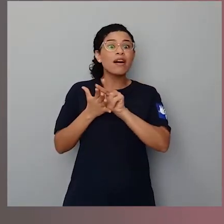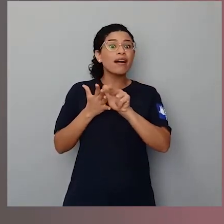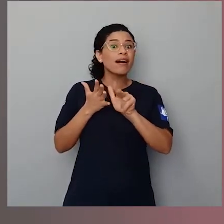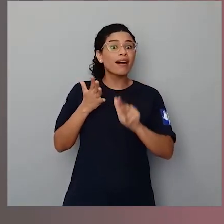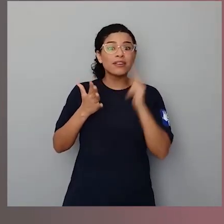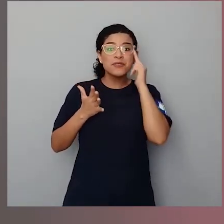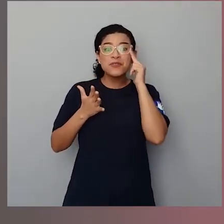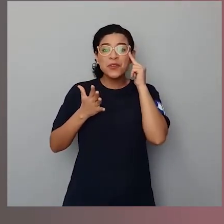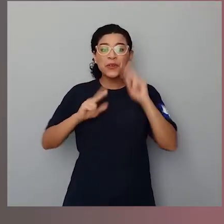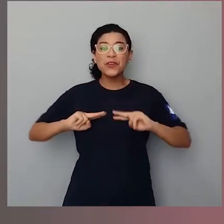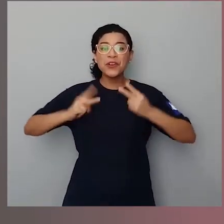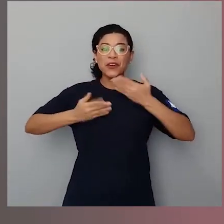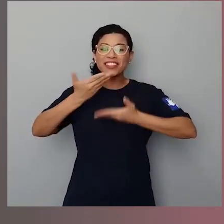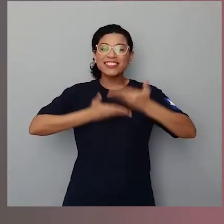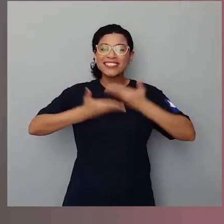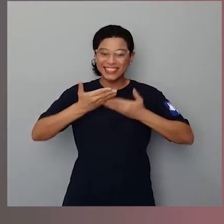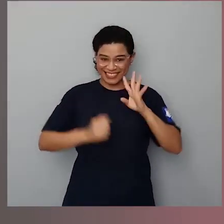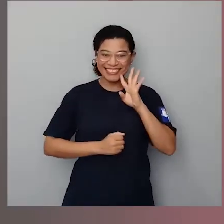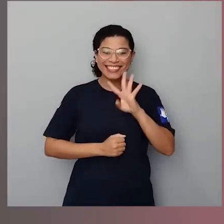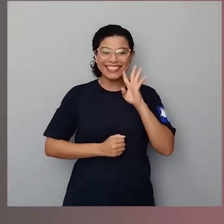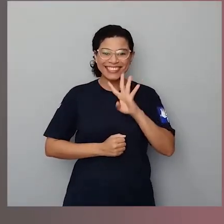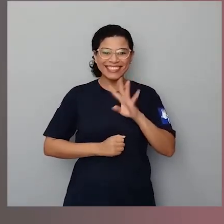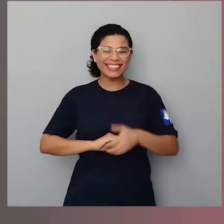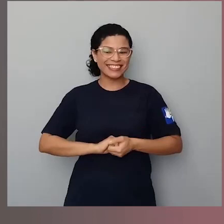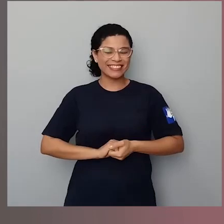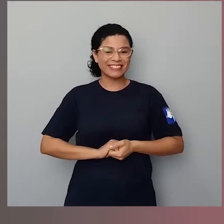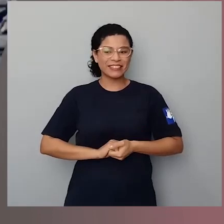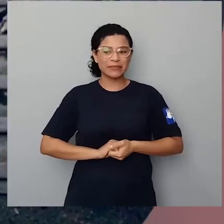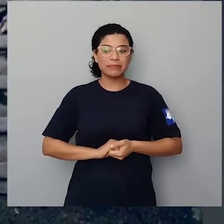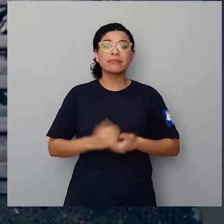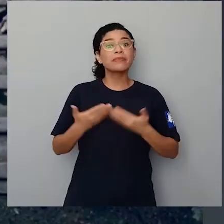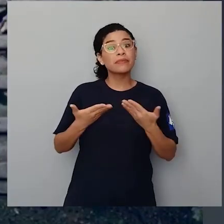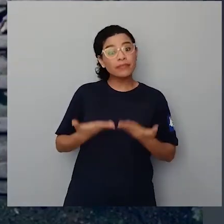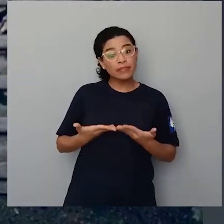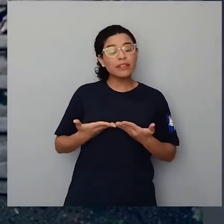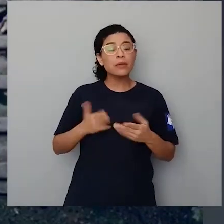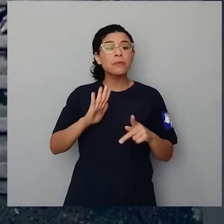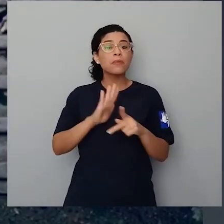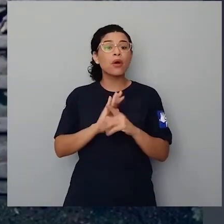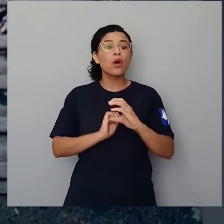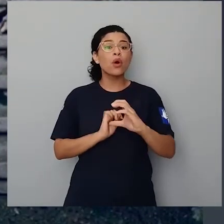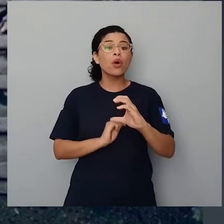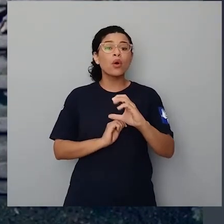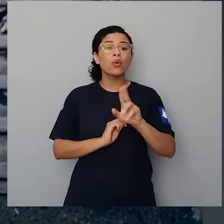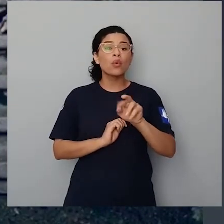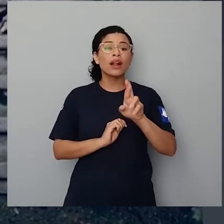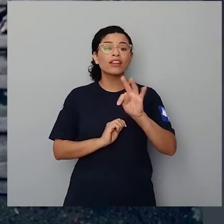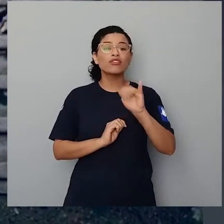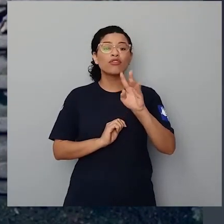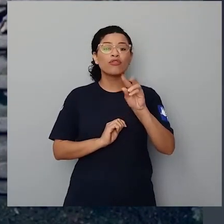sonhos compartilhados. Muito legal, não é? E aqui a intervenção